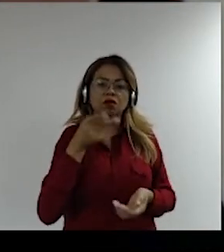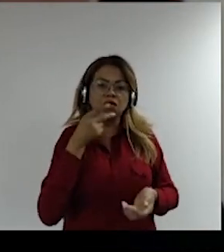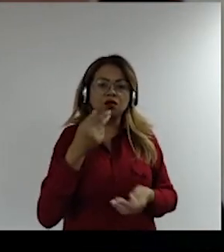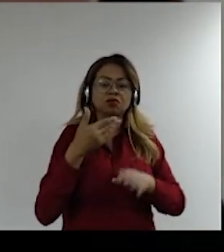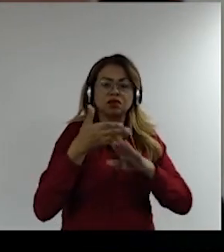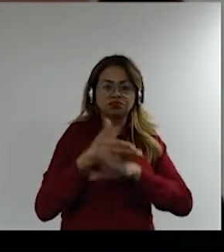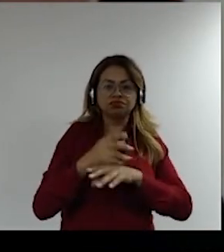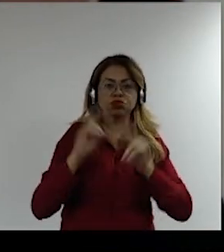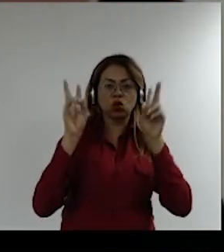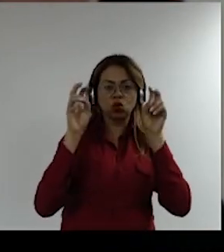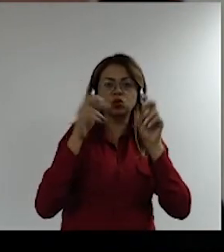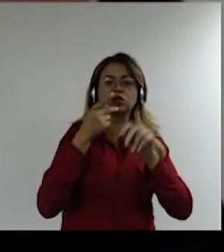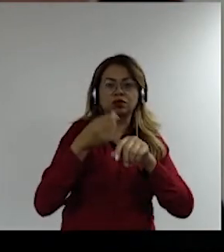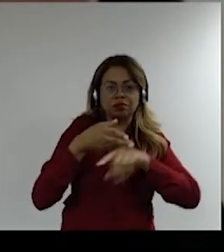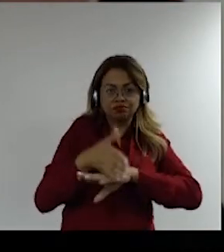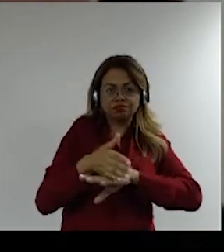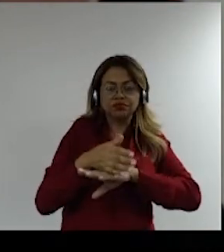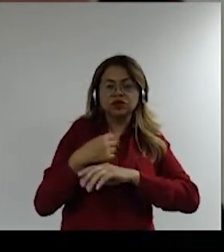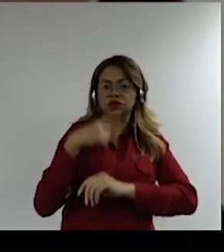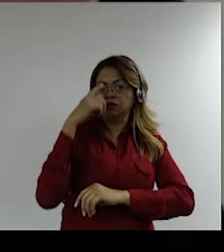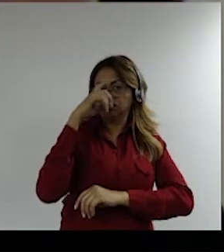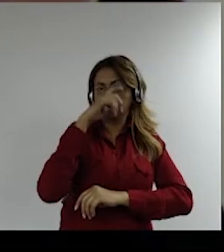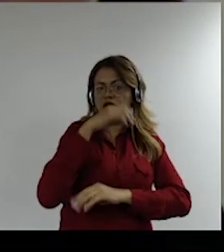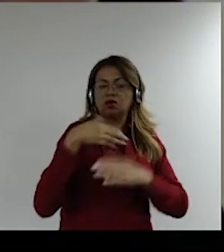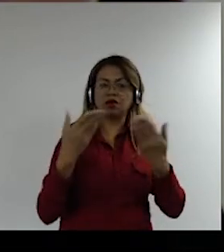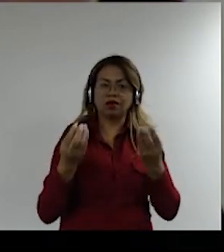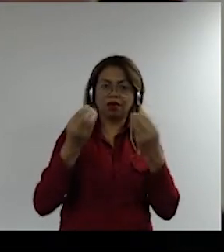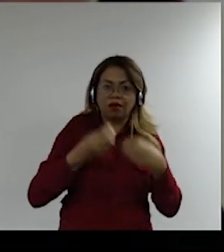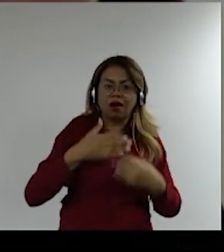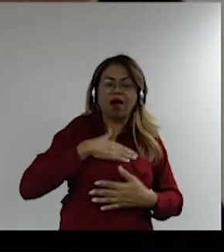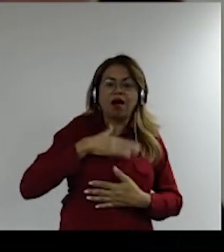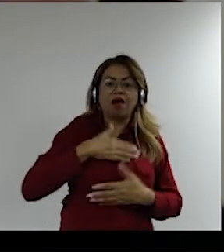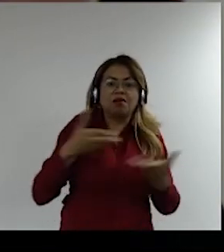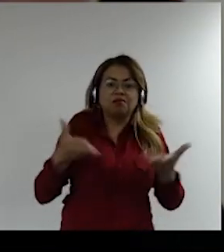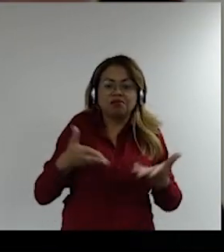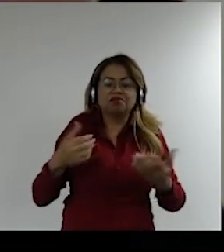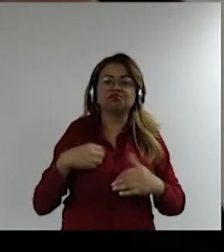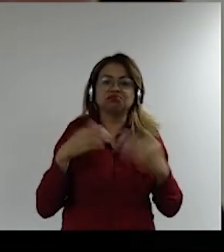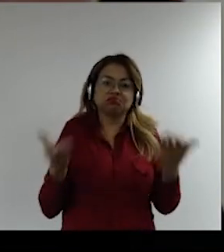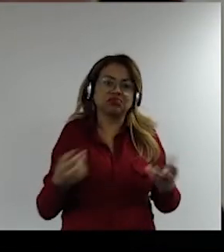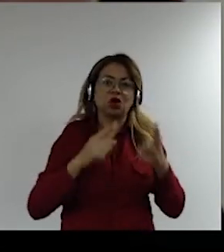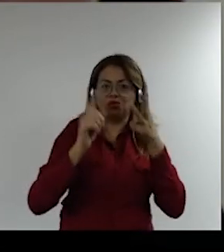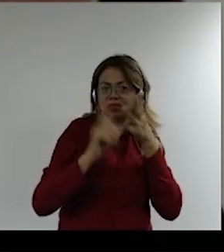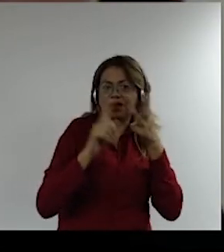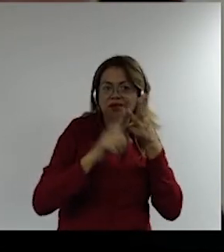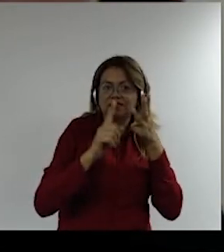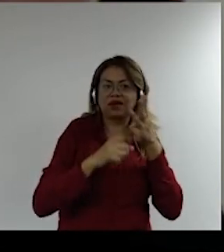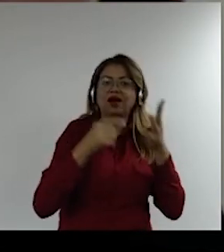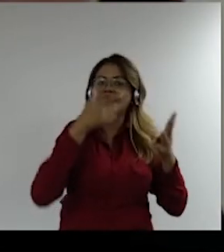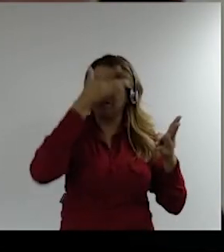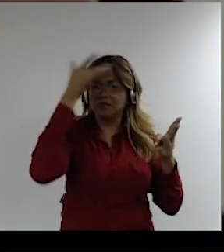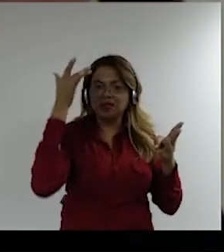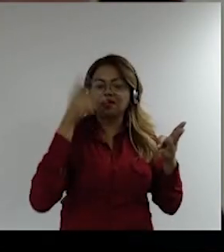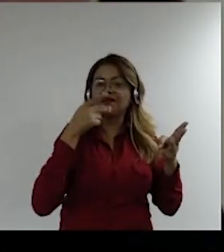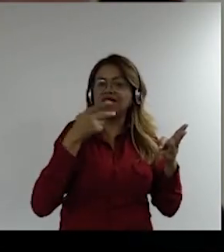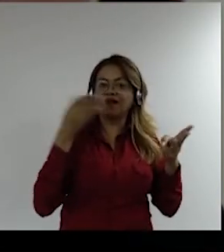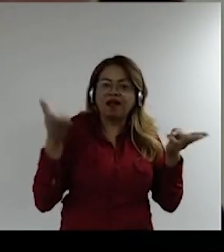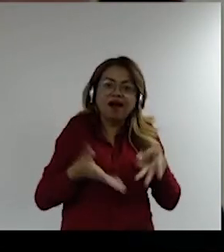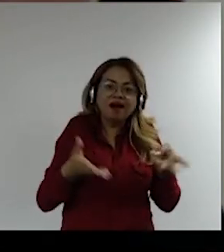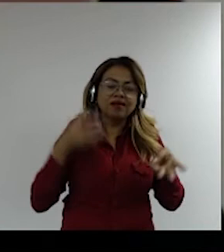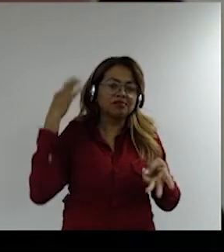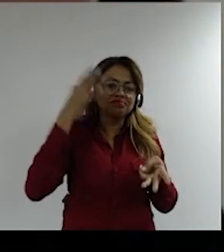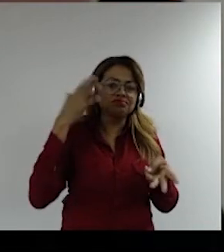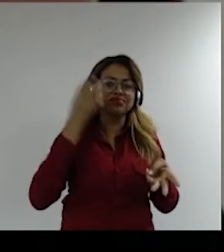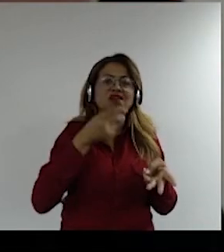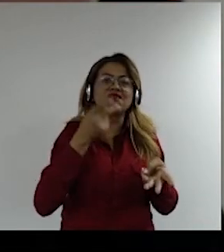introdutório. Primeiro, fica muito difícil, né, para mim agora, como um terceiro palestrante nesse momento,